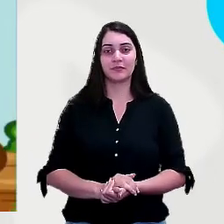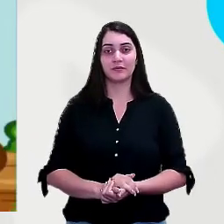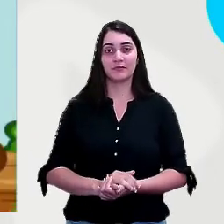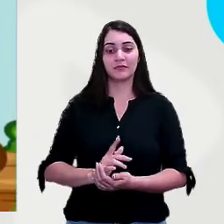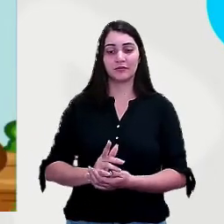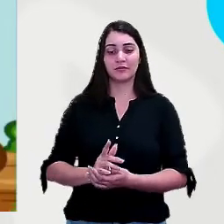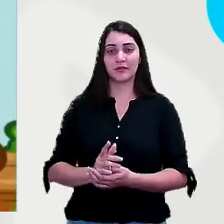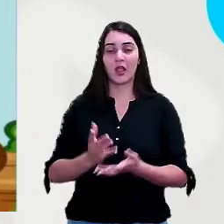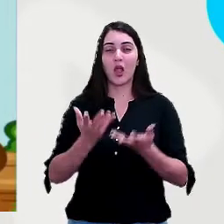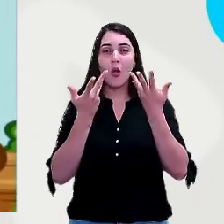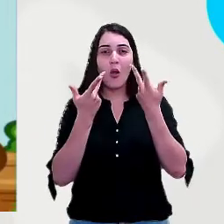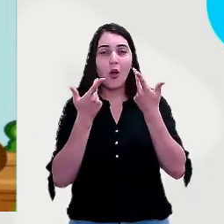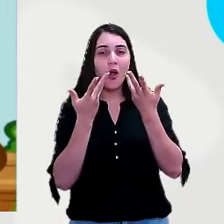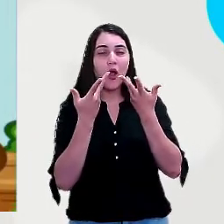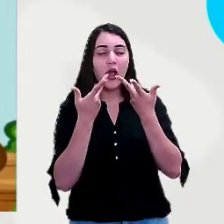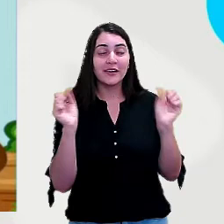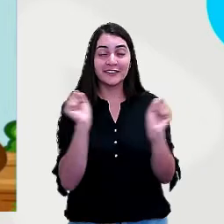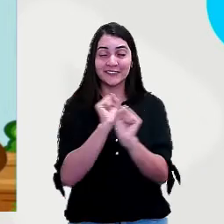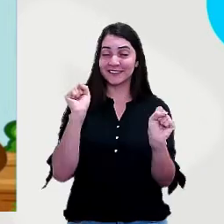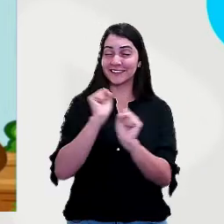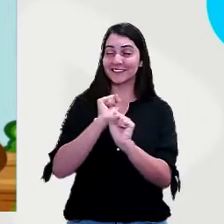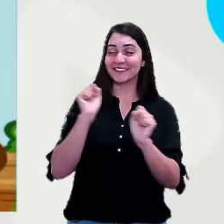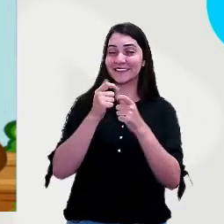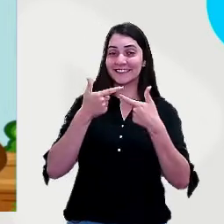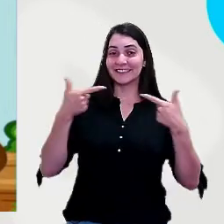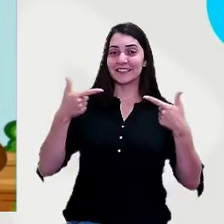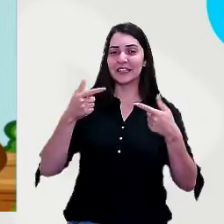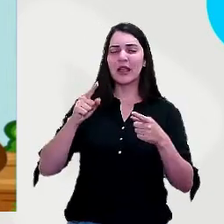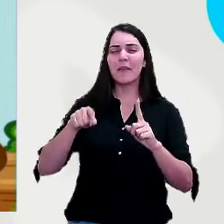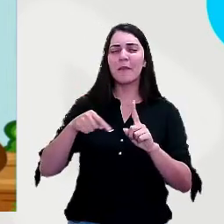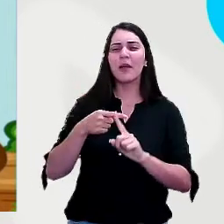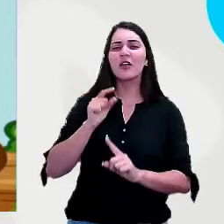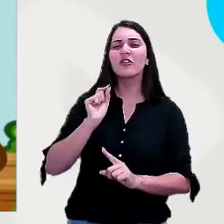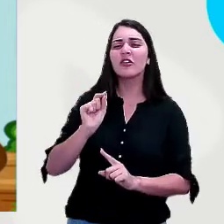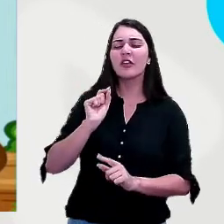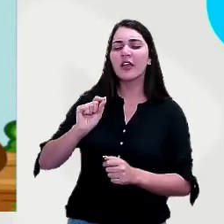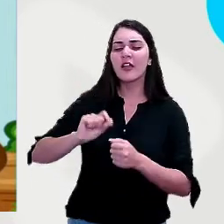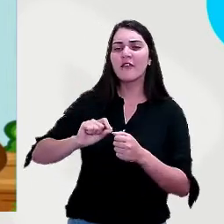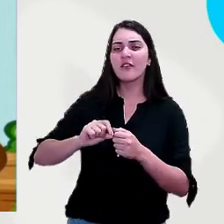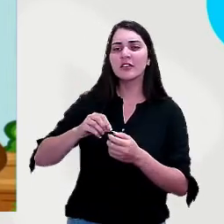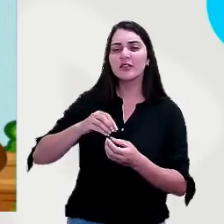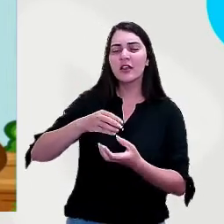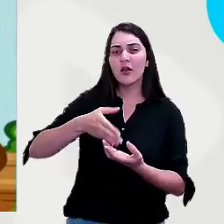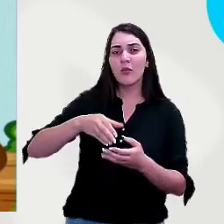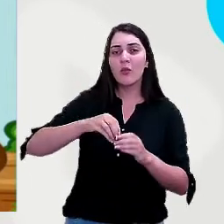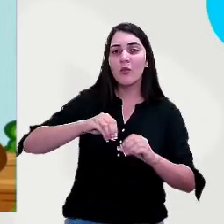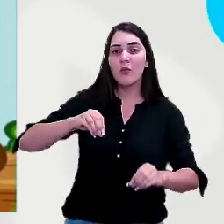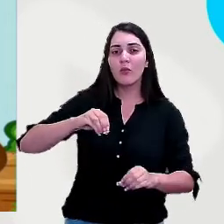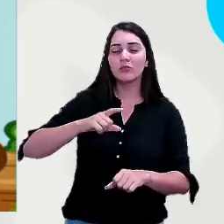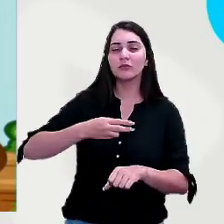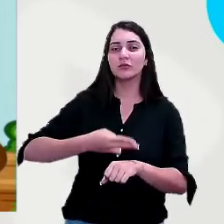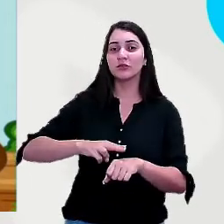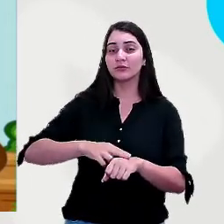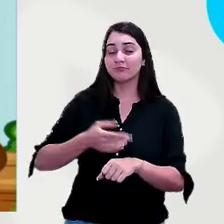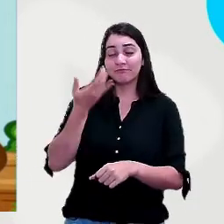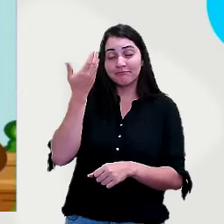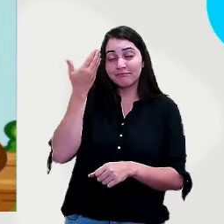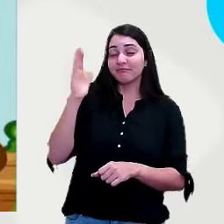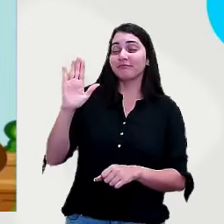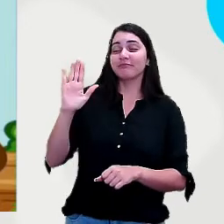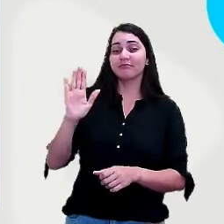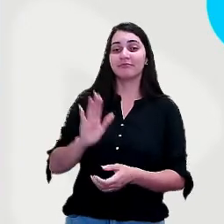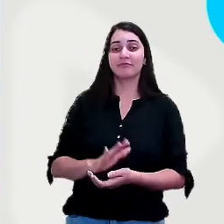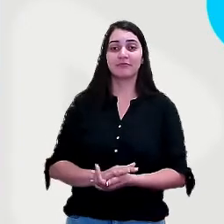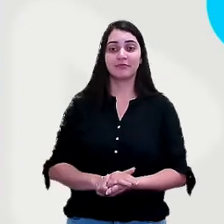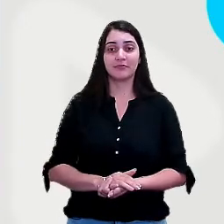A bicharada ficava numa alegria, mas quem fazia os ovos? Disso ninguém sabia.